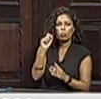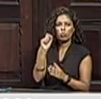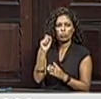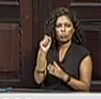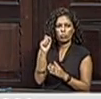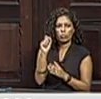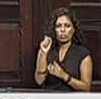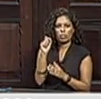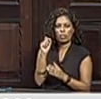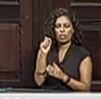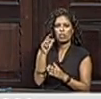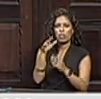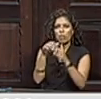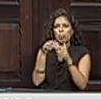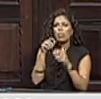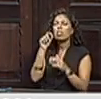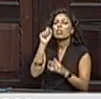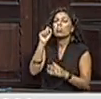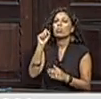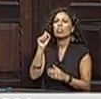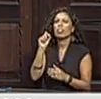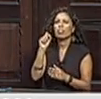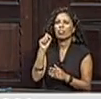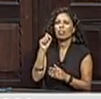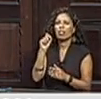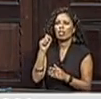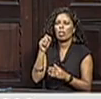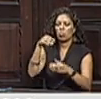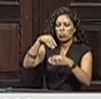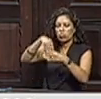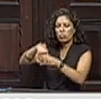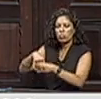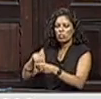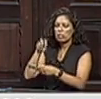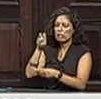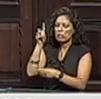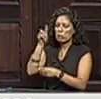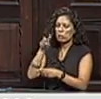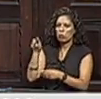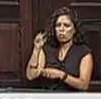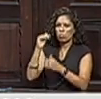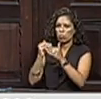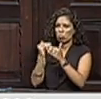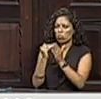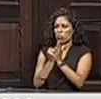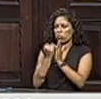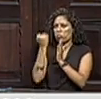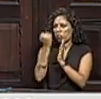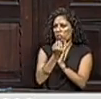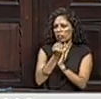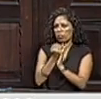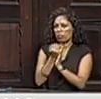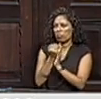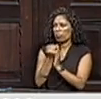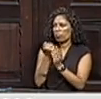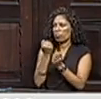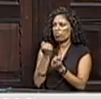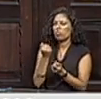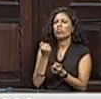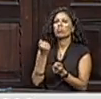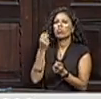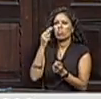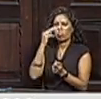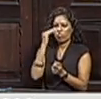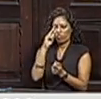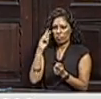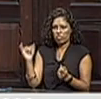Excelência vote sim, para não ficar Vossa Excelência representando o governo numa posição isolada, de modo a que